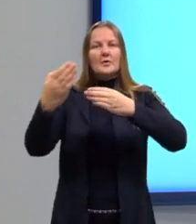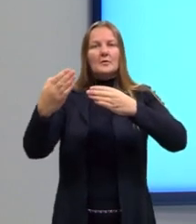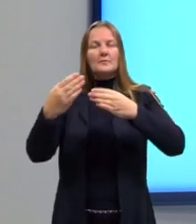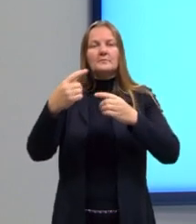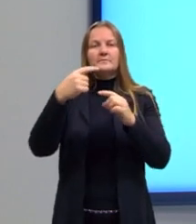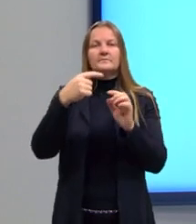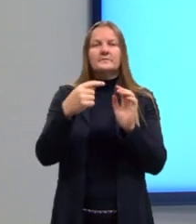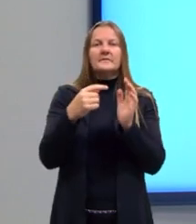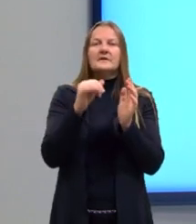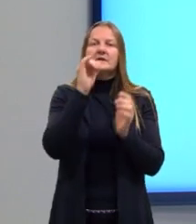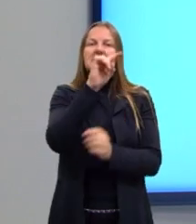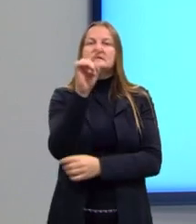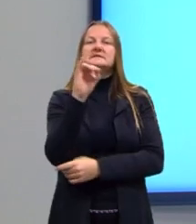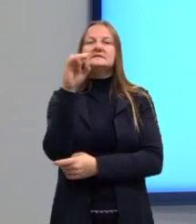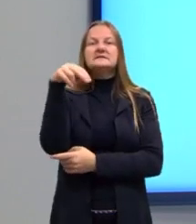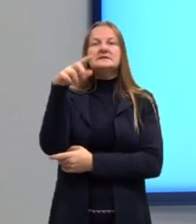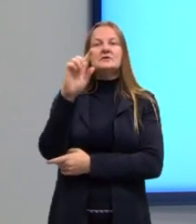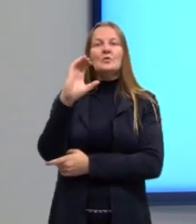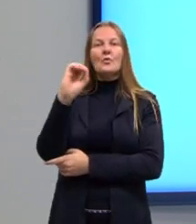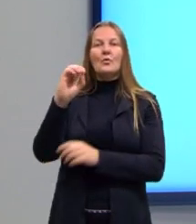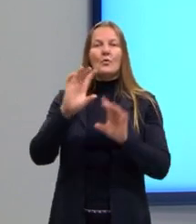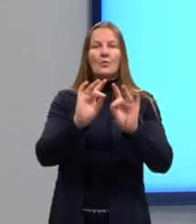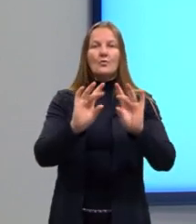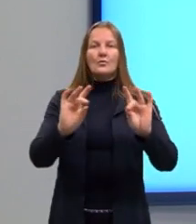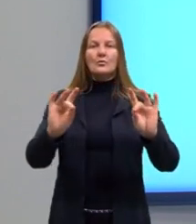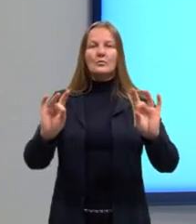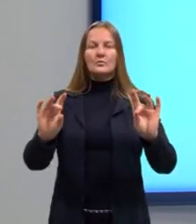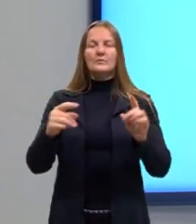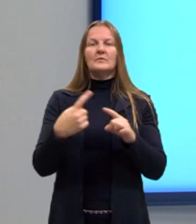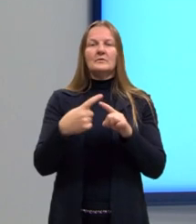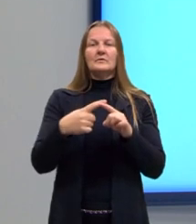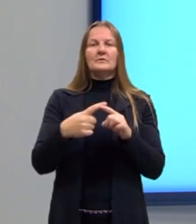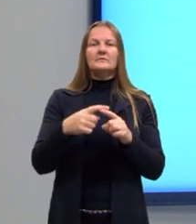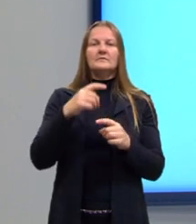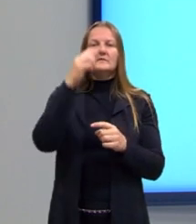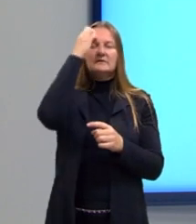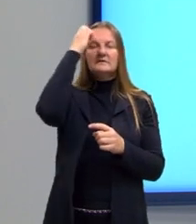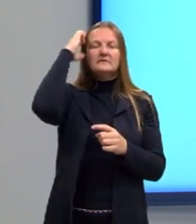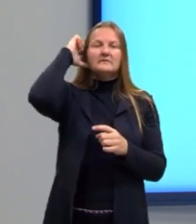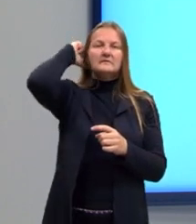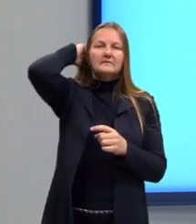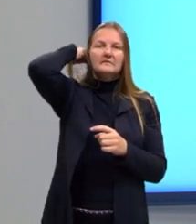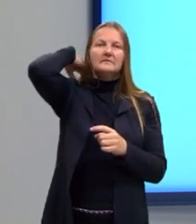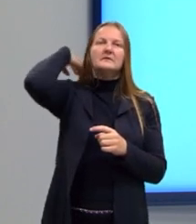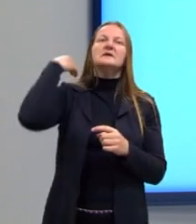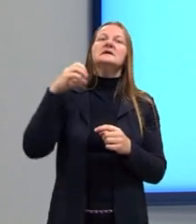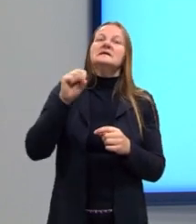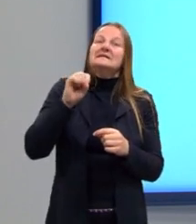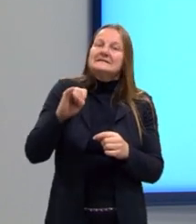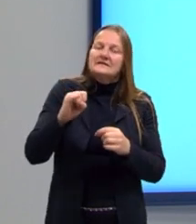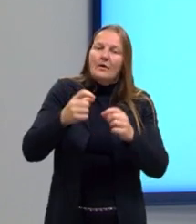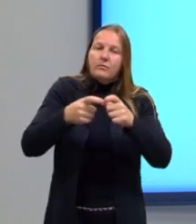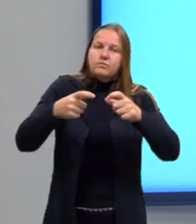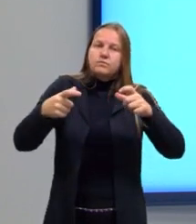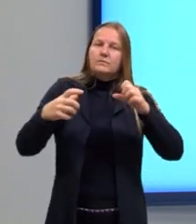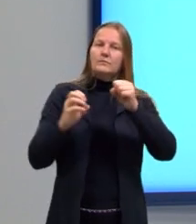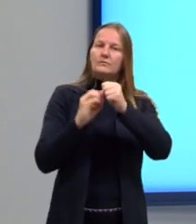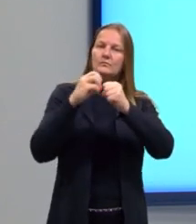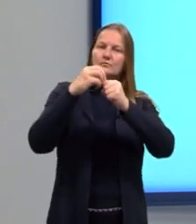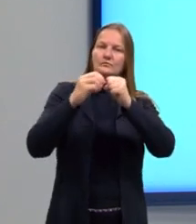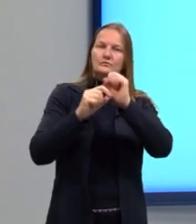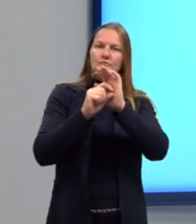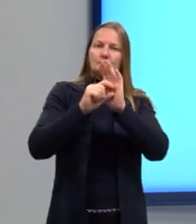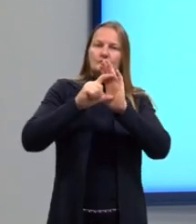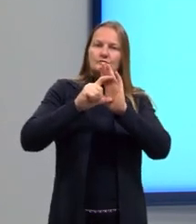do zinco acoso tá se ele aumentou o número de oxidação aumentou